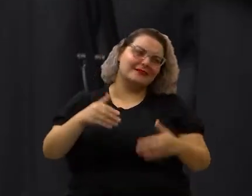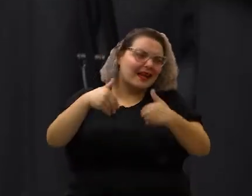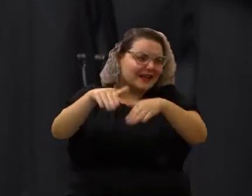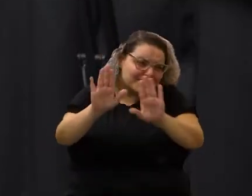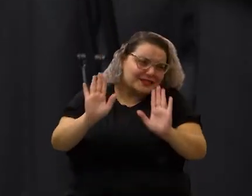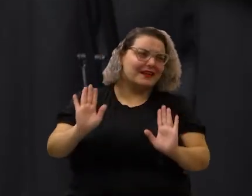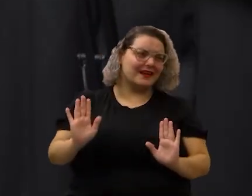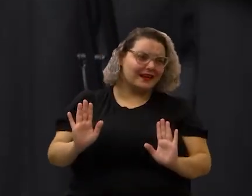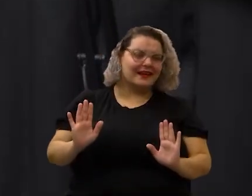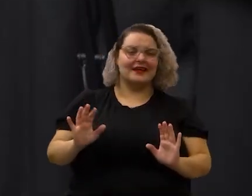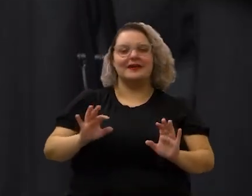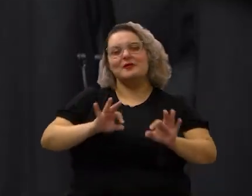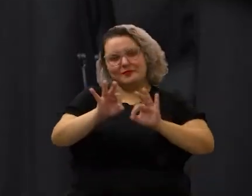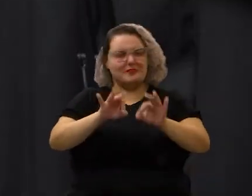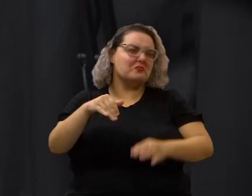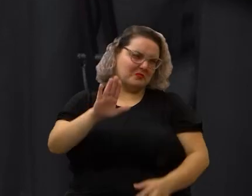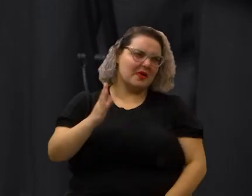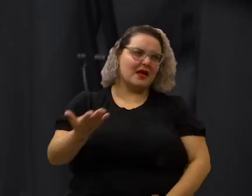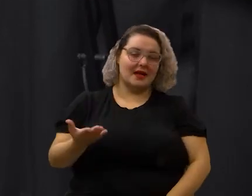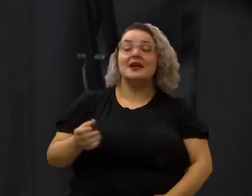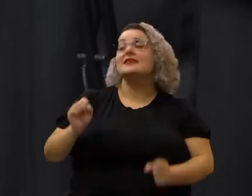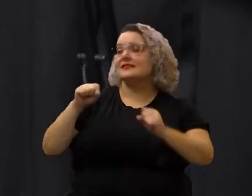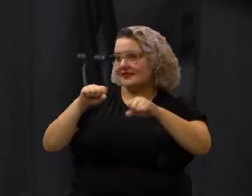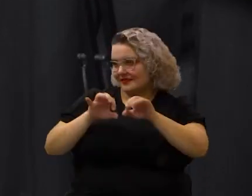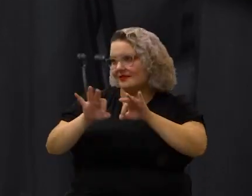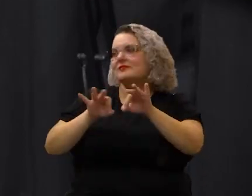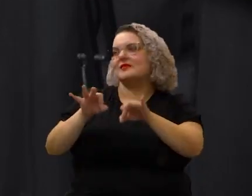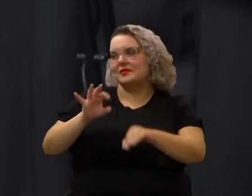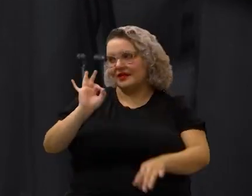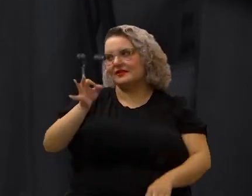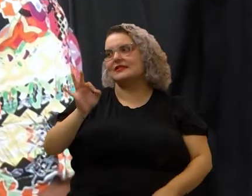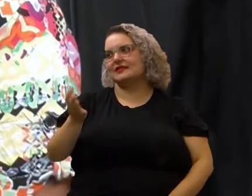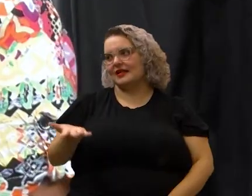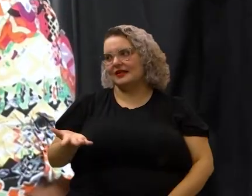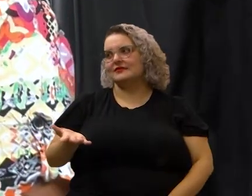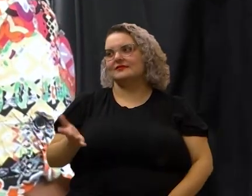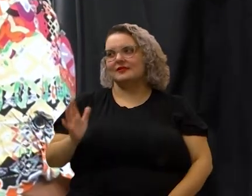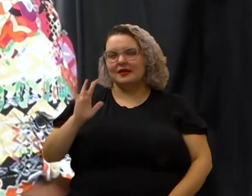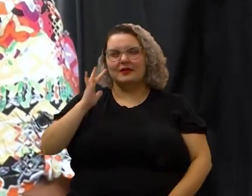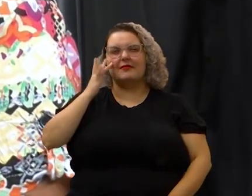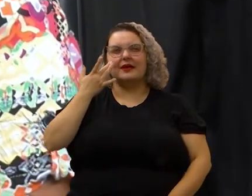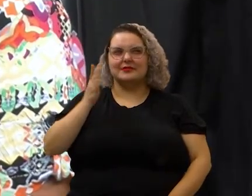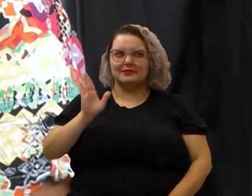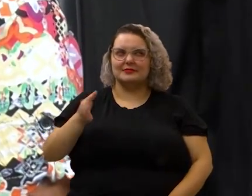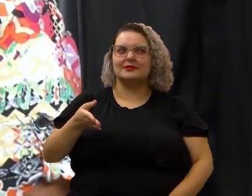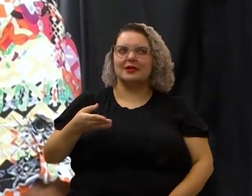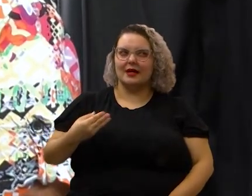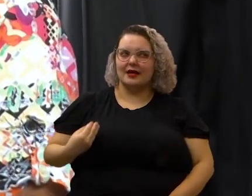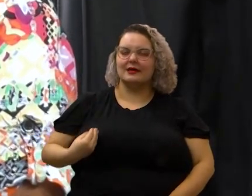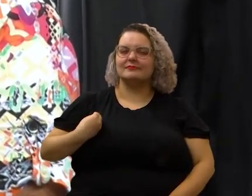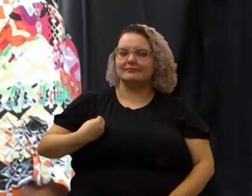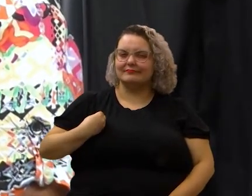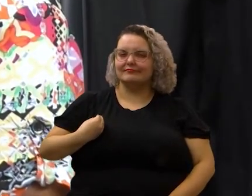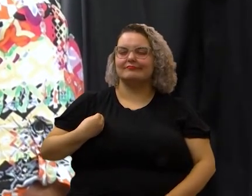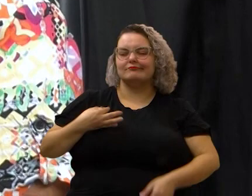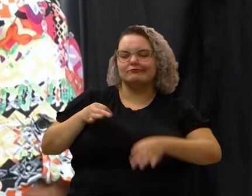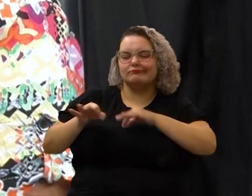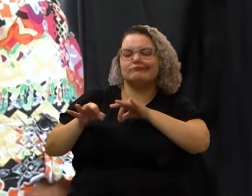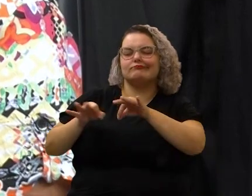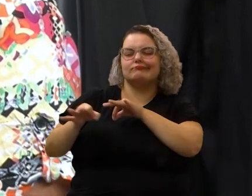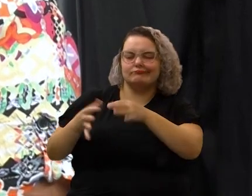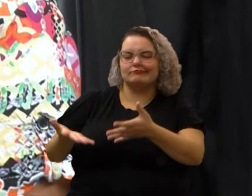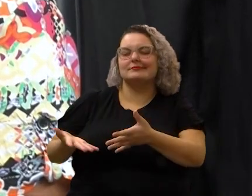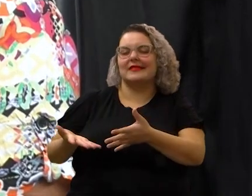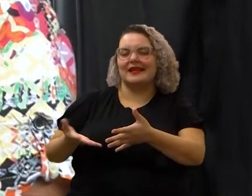É, também já foi. Eles é, estão mais preparados, estão digamos mais assim. preparados, é. Eu É. acho que já tinham passado, já tinham sido vacinados